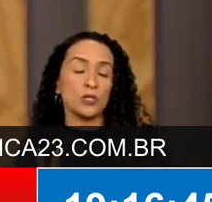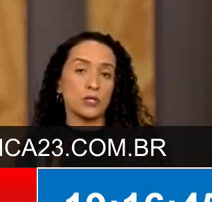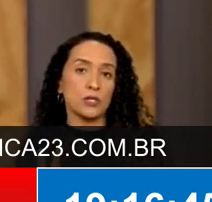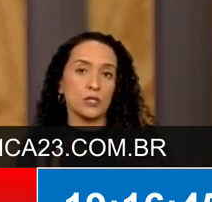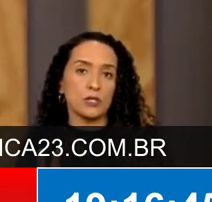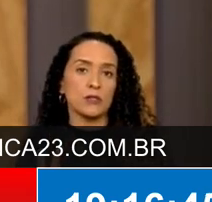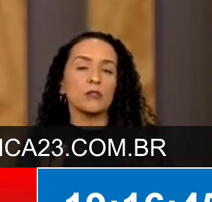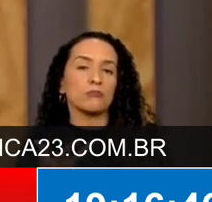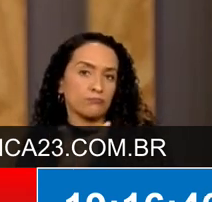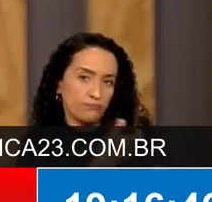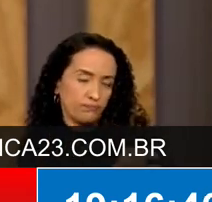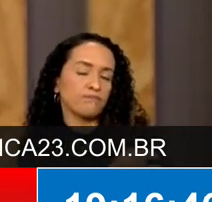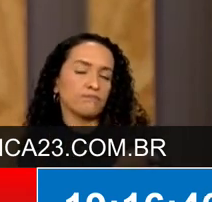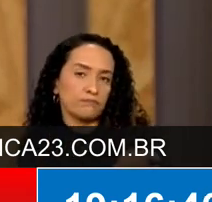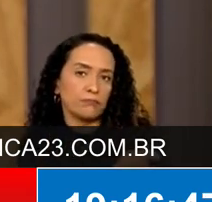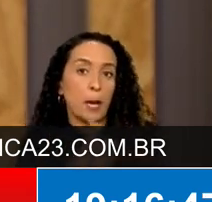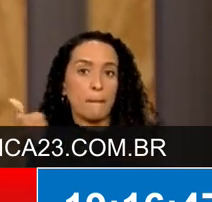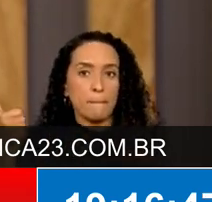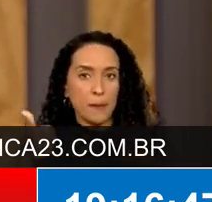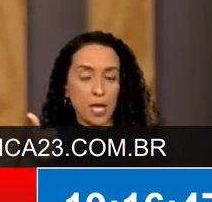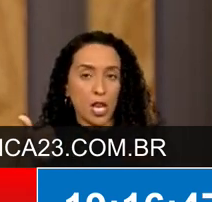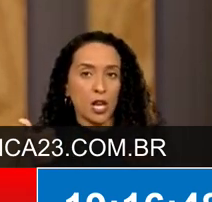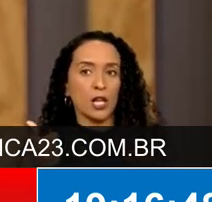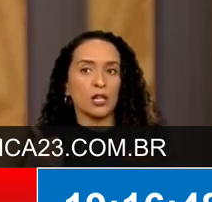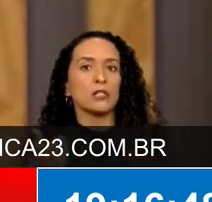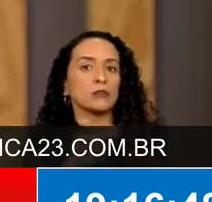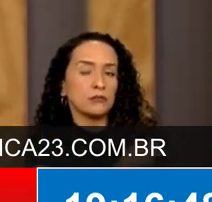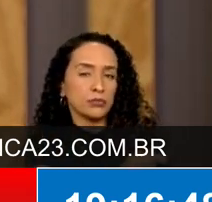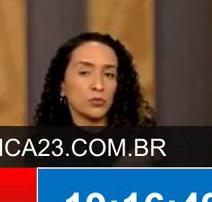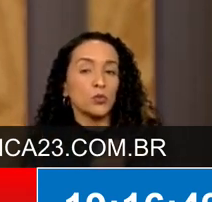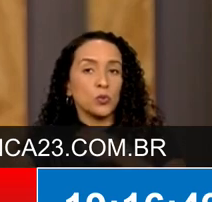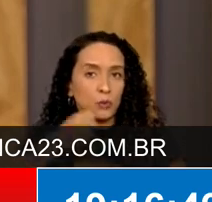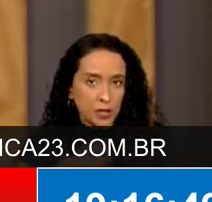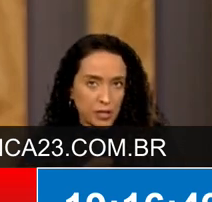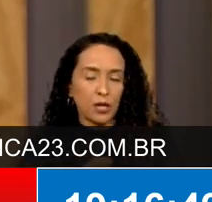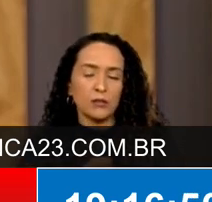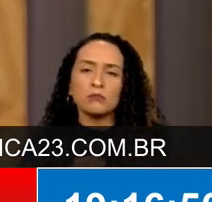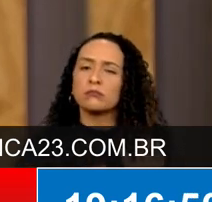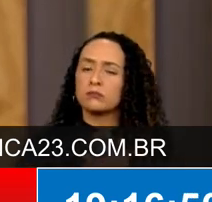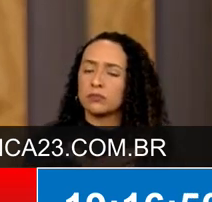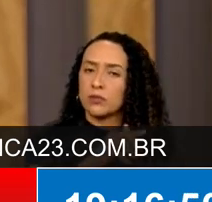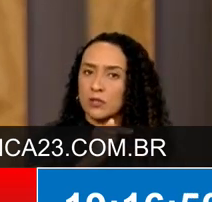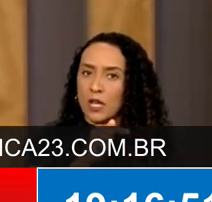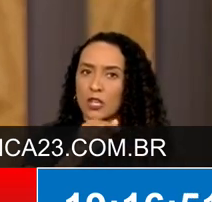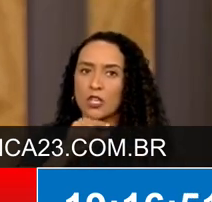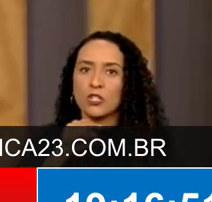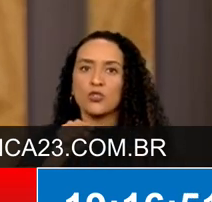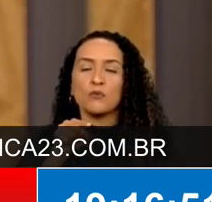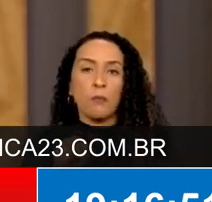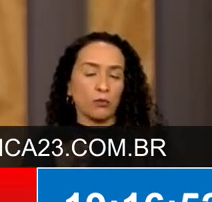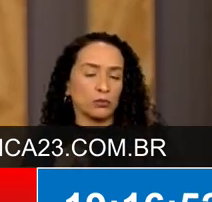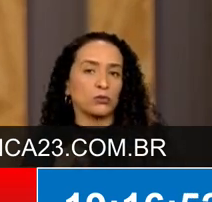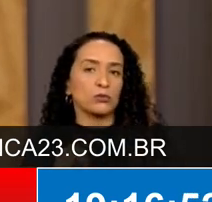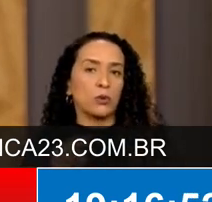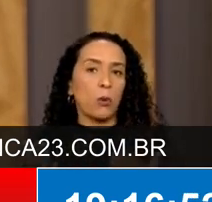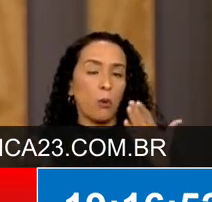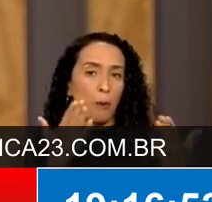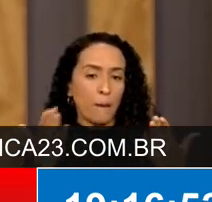84,2% de cobertura da primeira dose de polio ano passado, um aumento de 7 pontos em relação